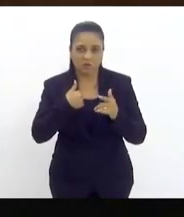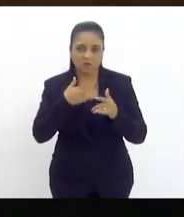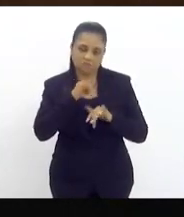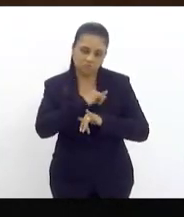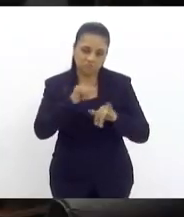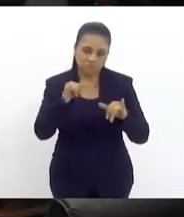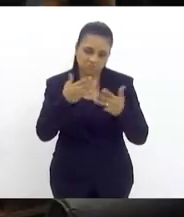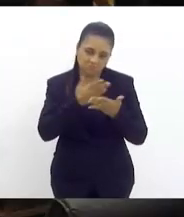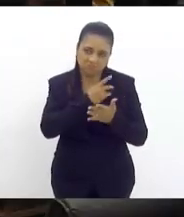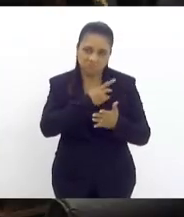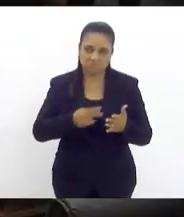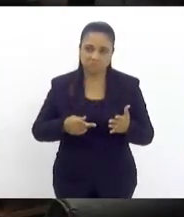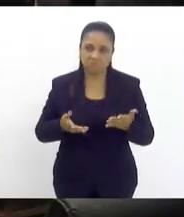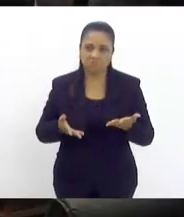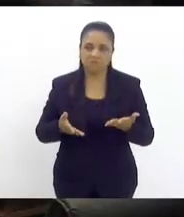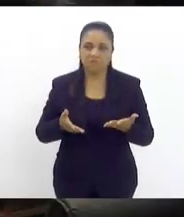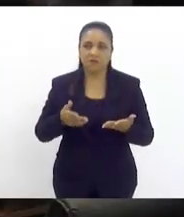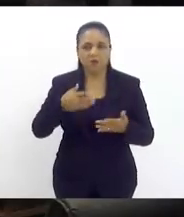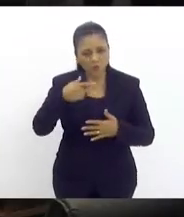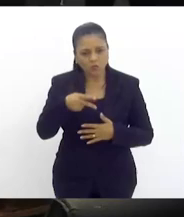mais rápido.